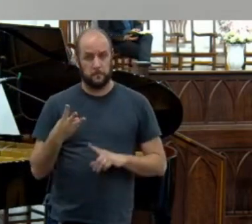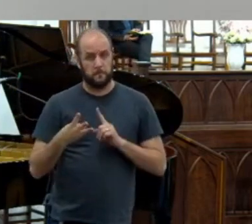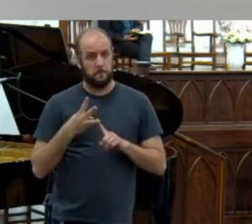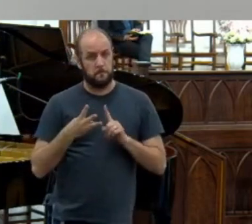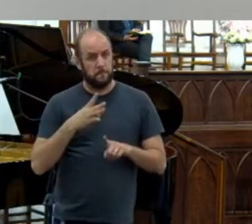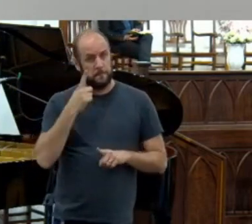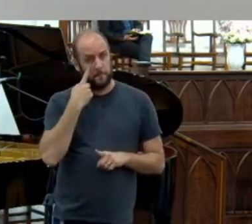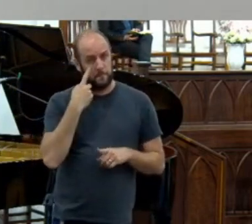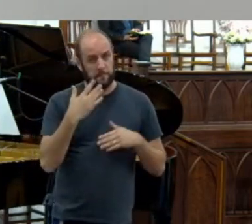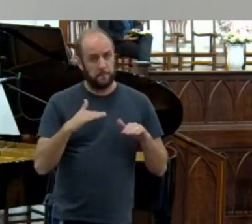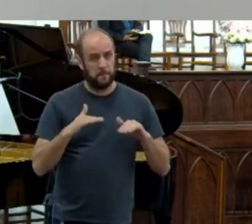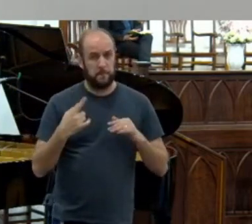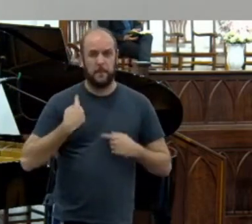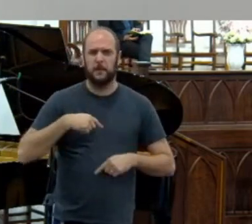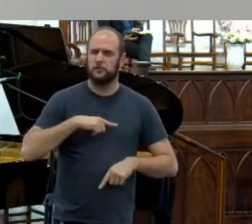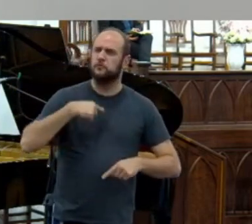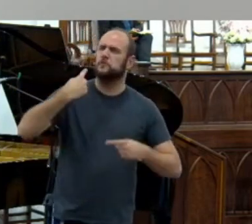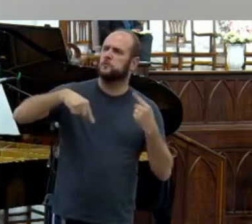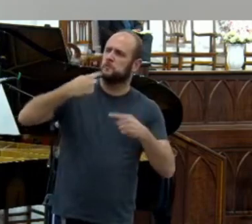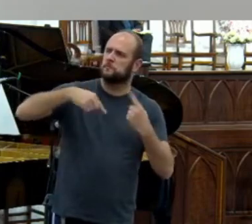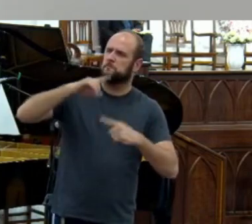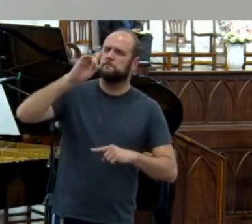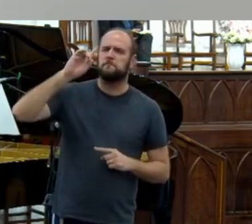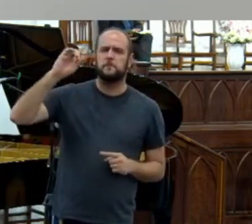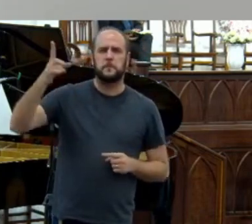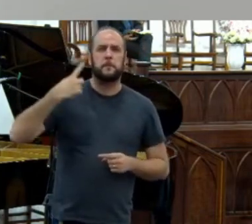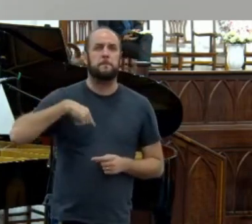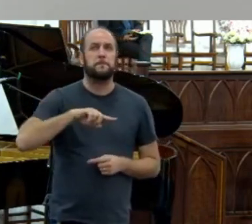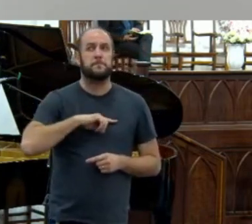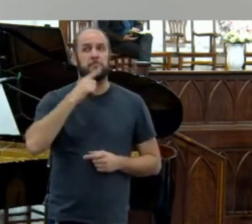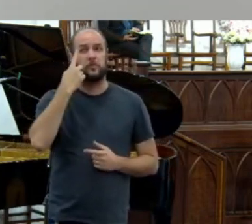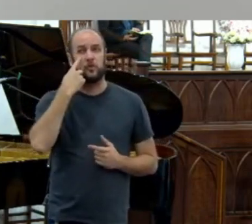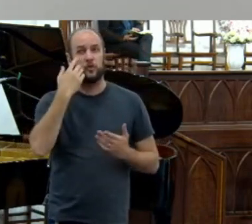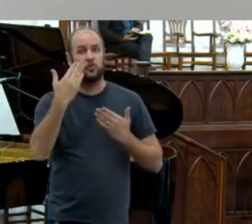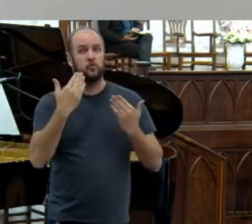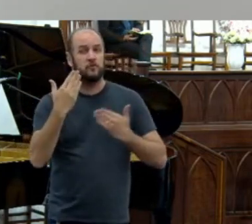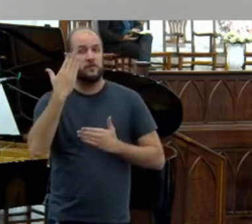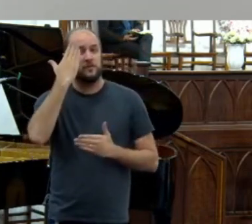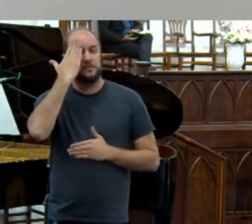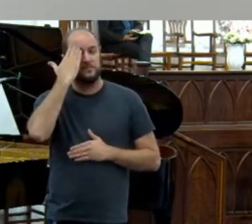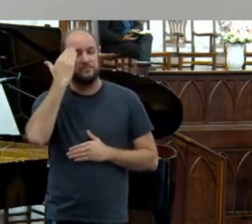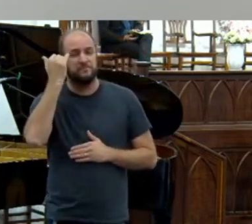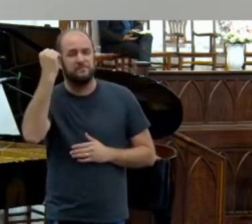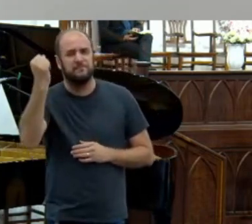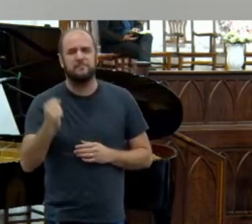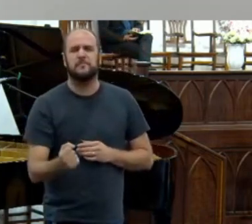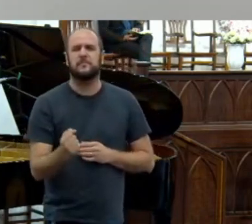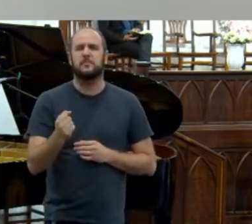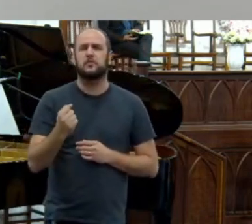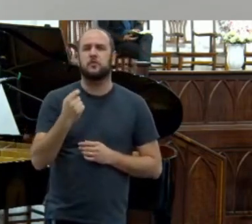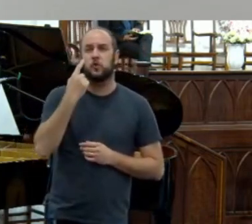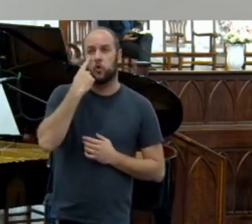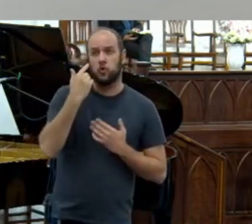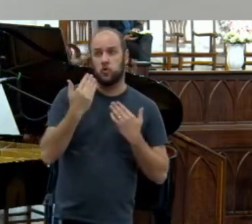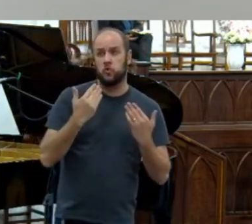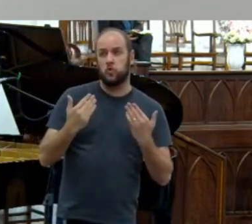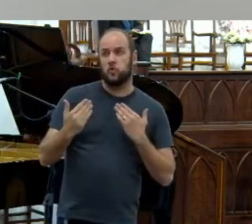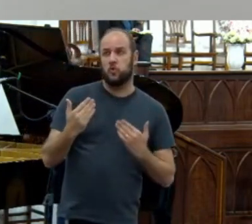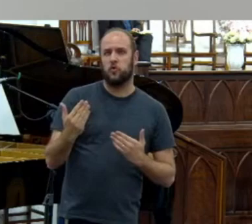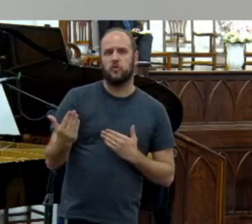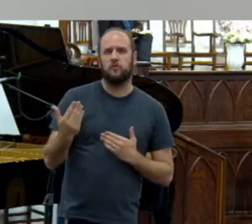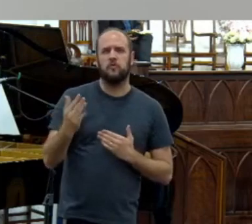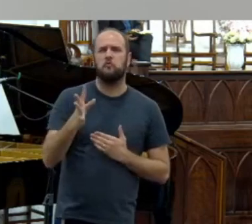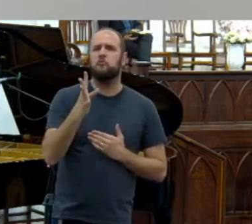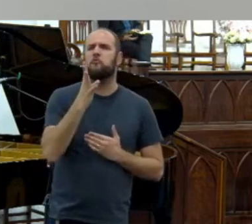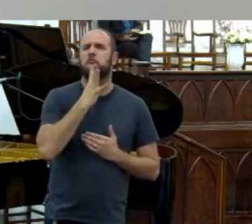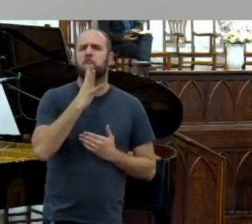Terceiro perigo. Quando discutimos com Deus, nós duvidamos da sua sabedoria e da sua capacidade